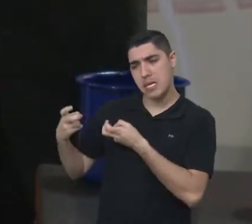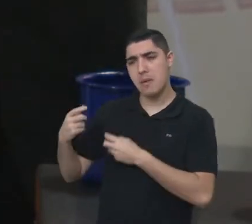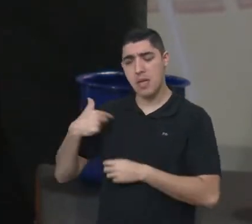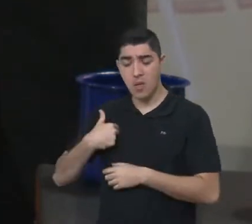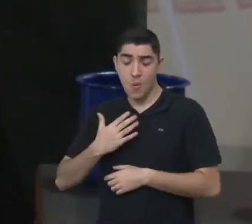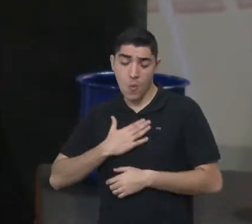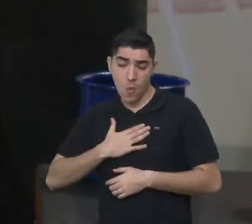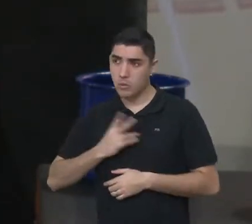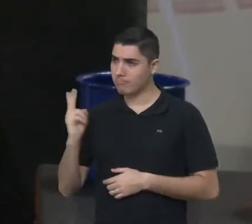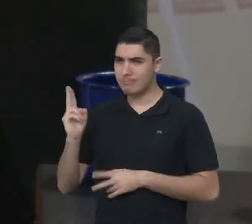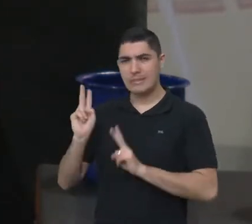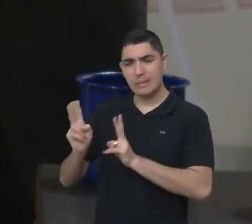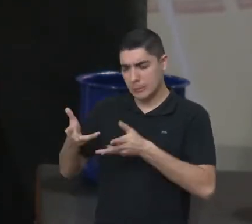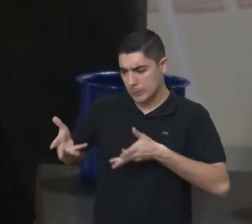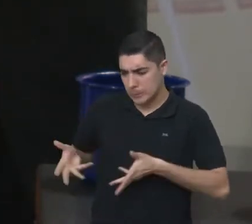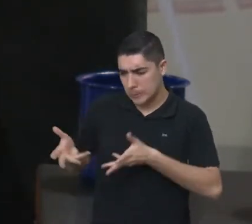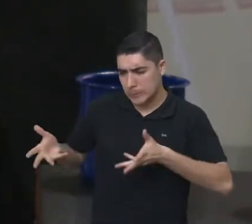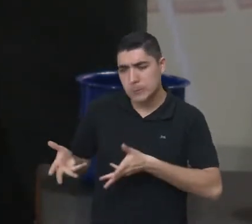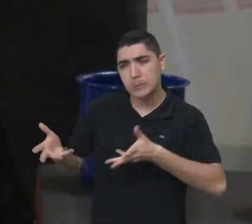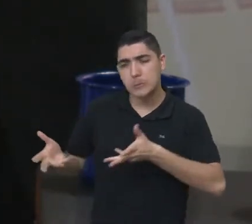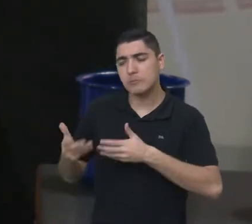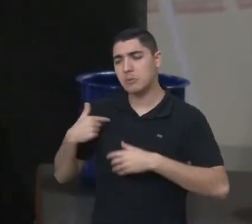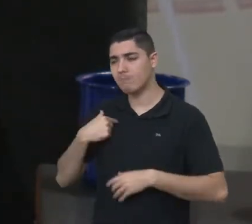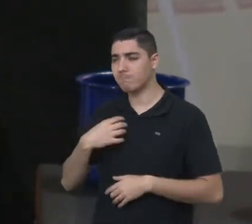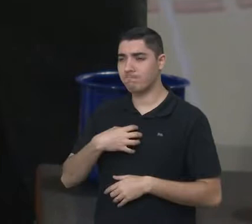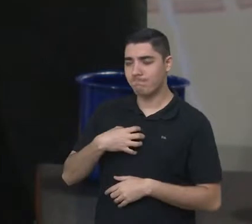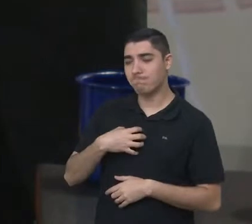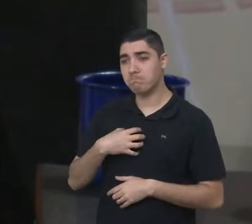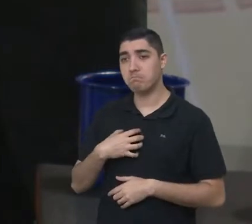e incentivaram,